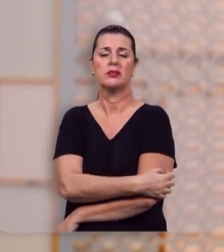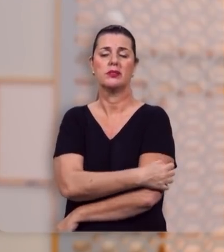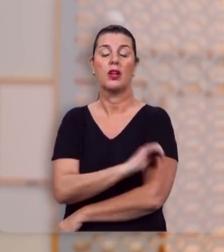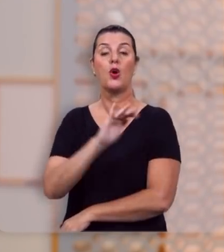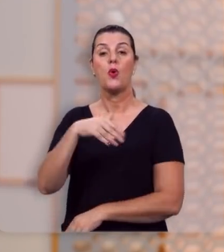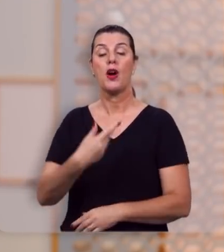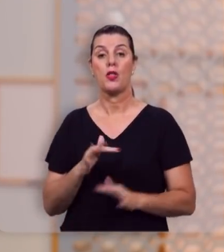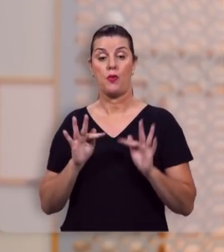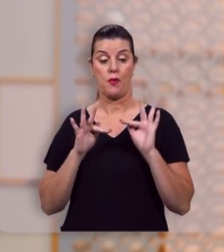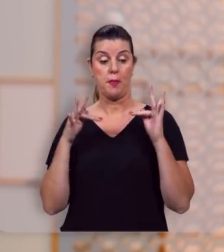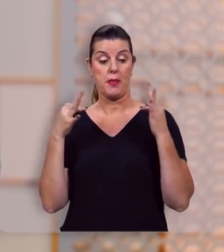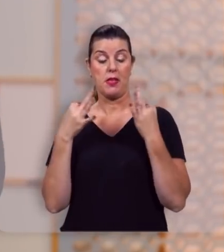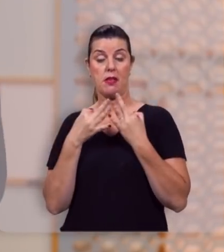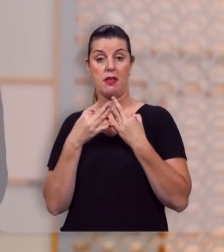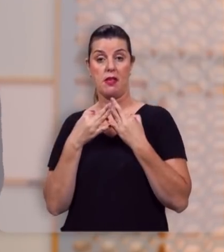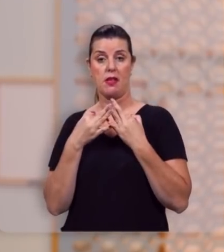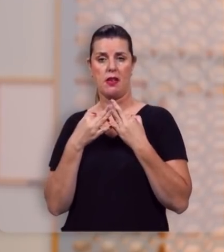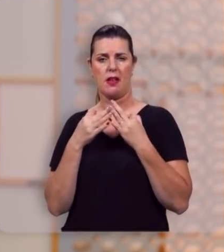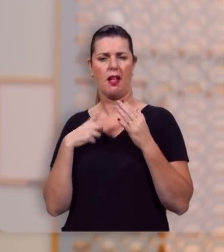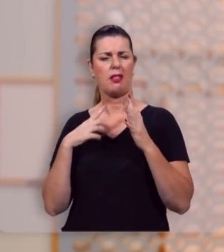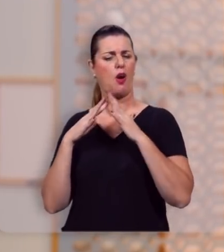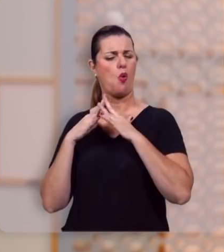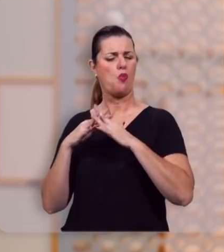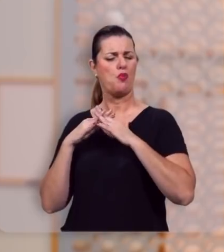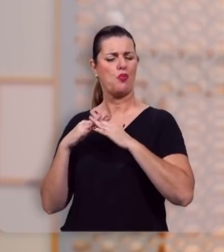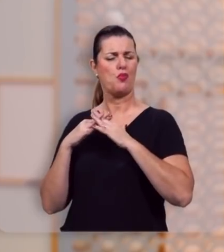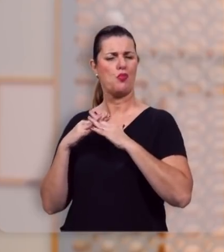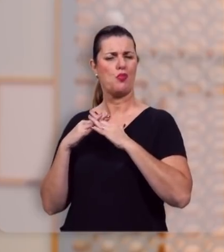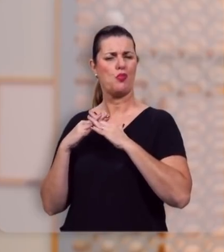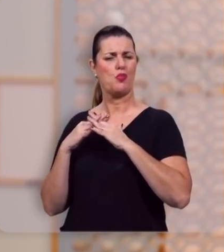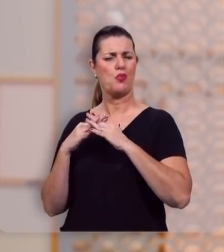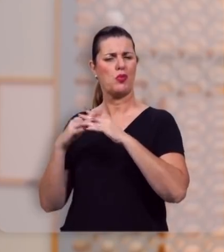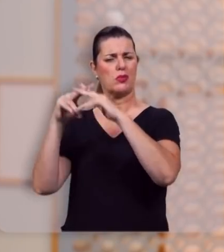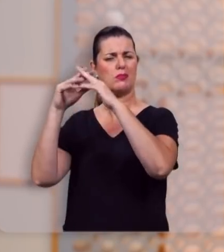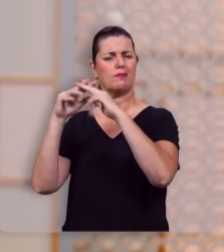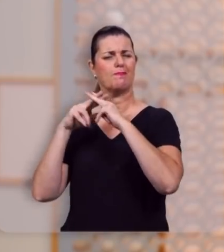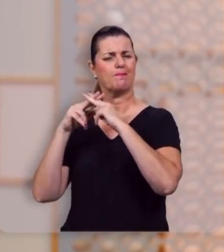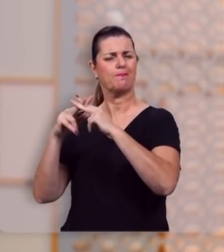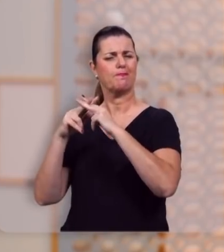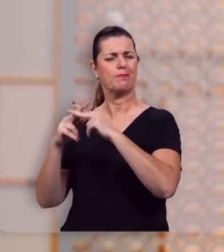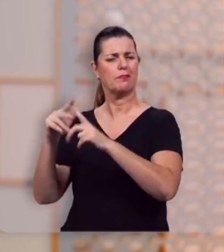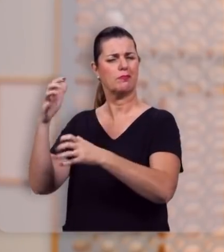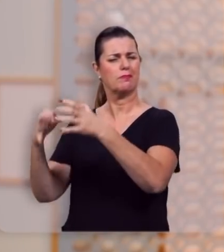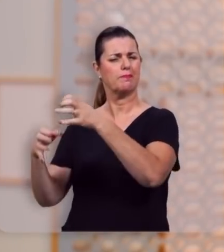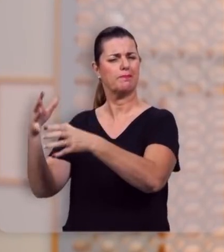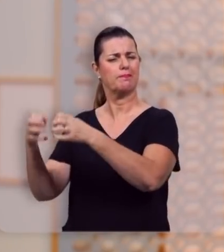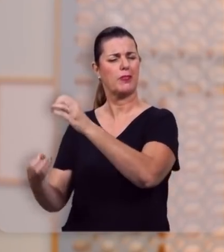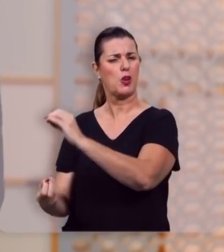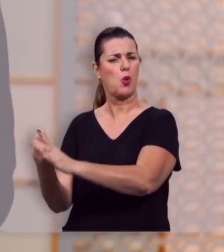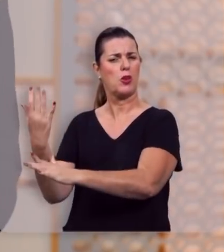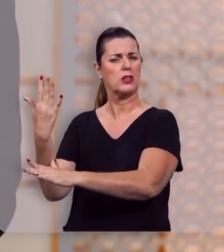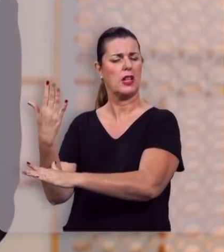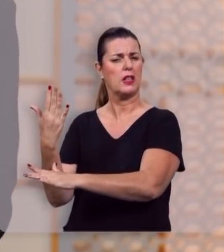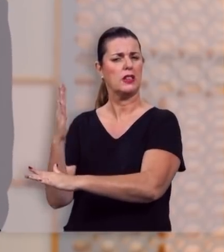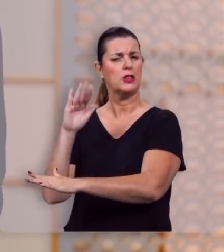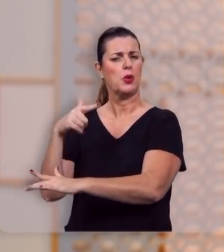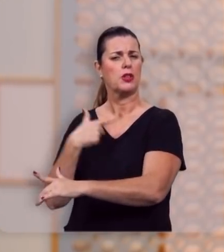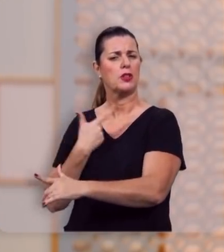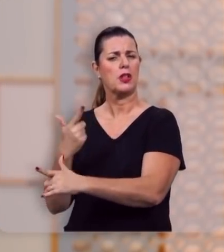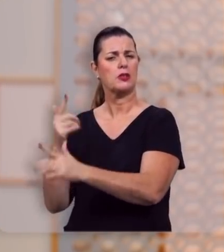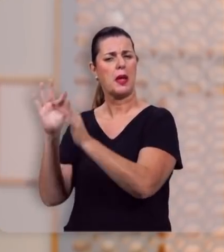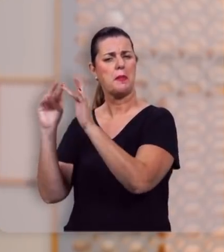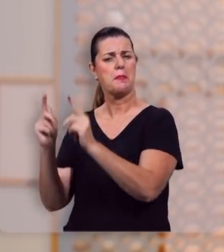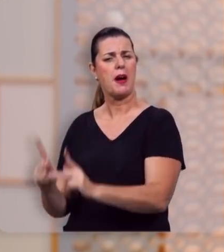Quando a família está confusa, conflituosa, em pé de guerra, quando não há paz